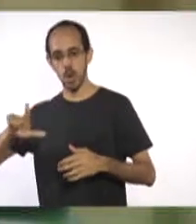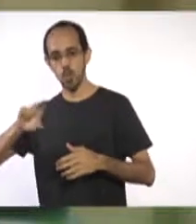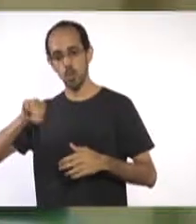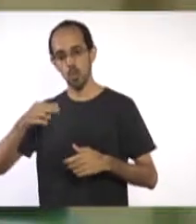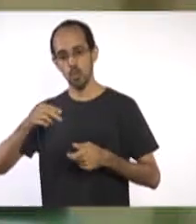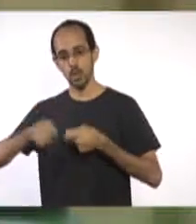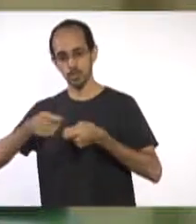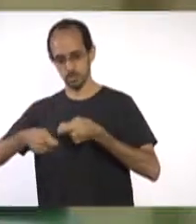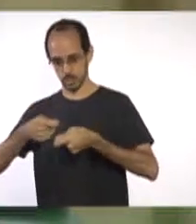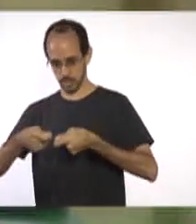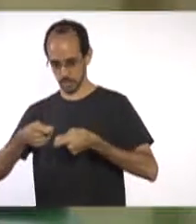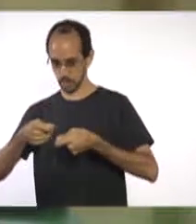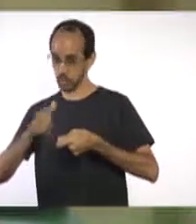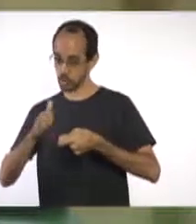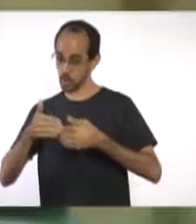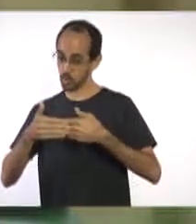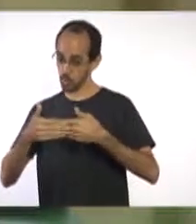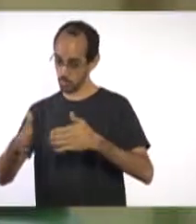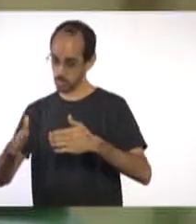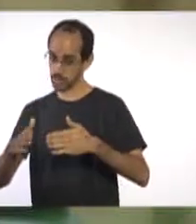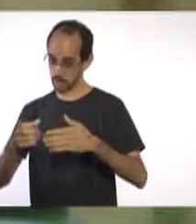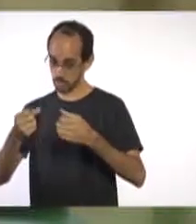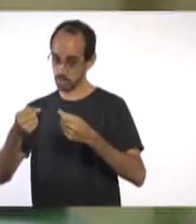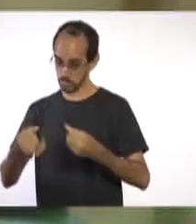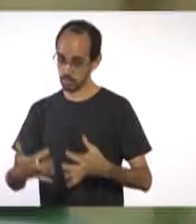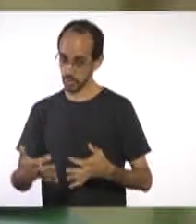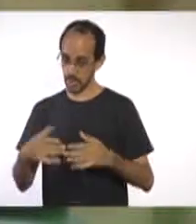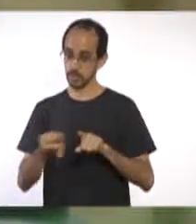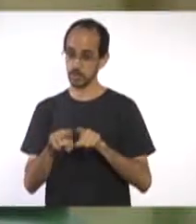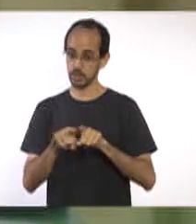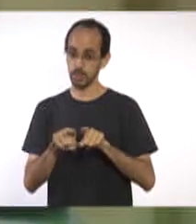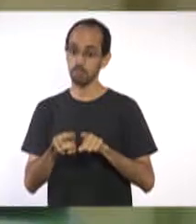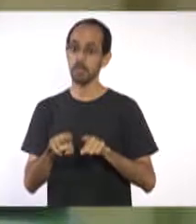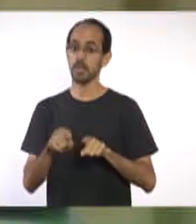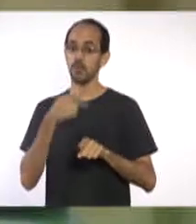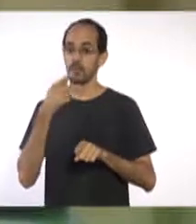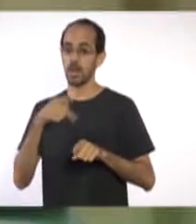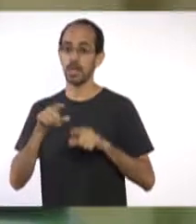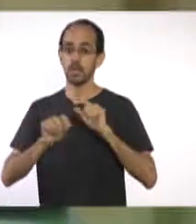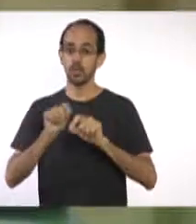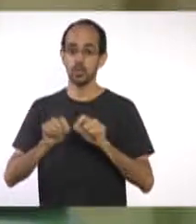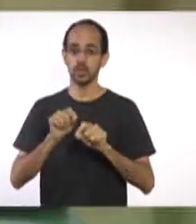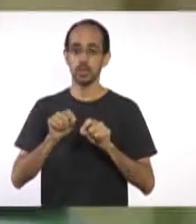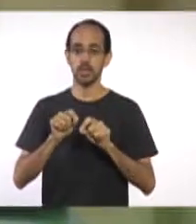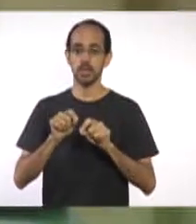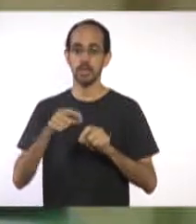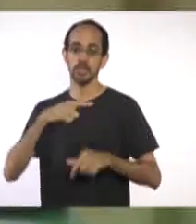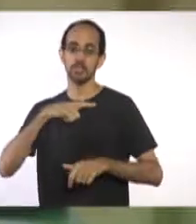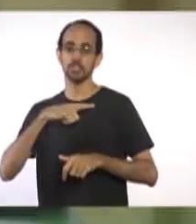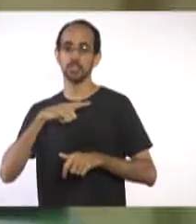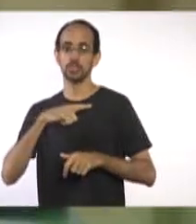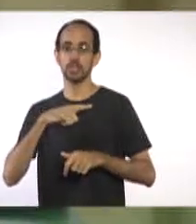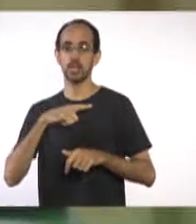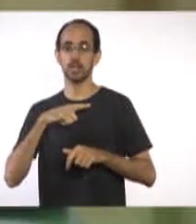sentido. E, nesse sentido, também disse que, tendo sido